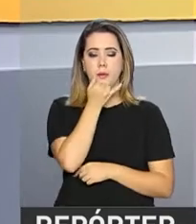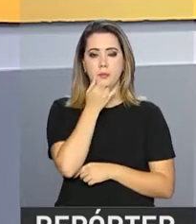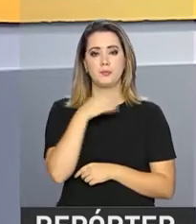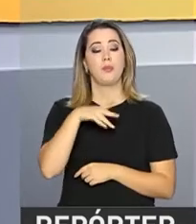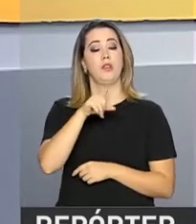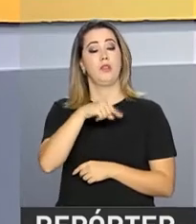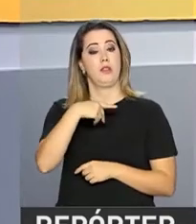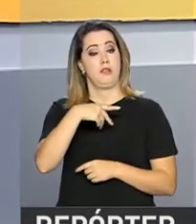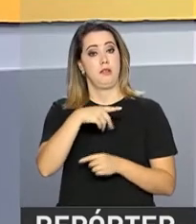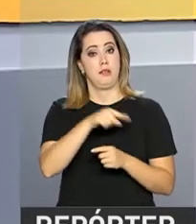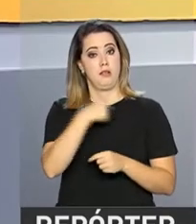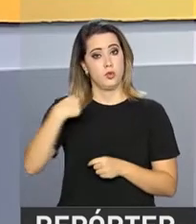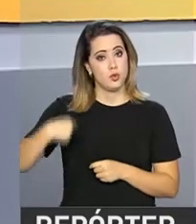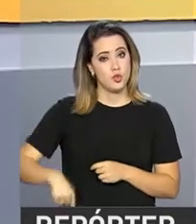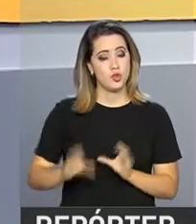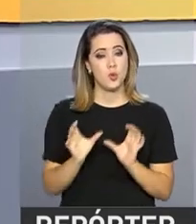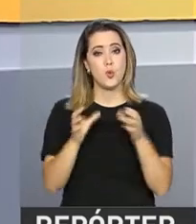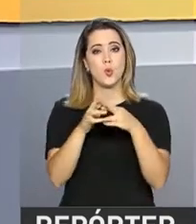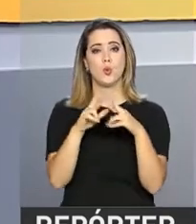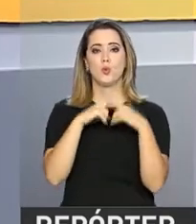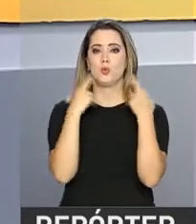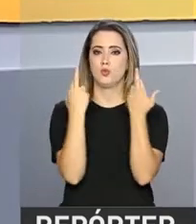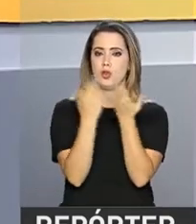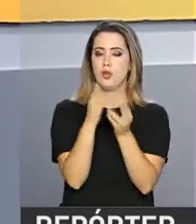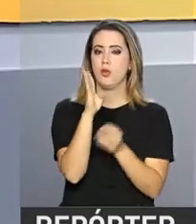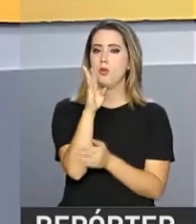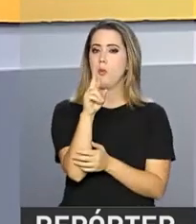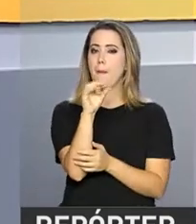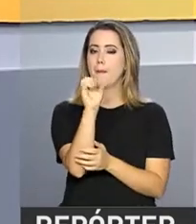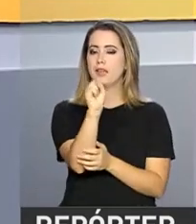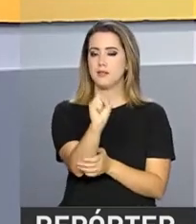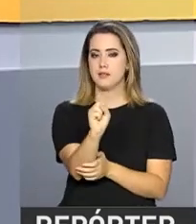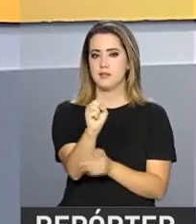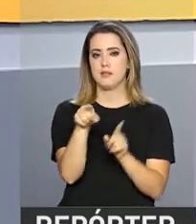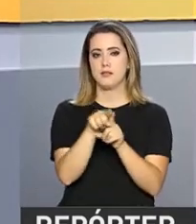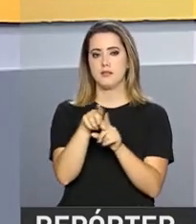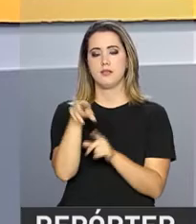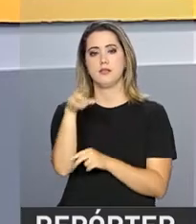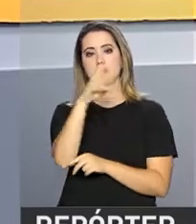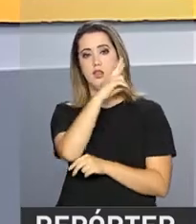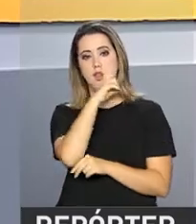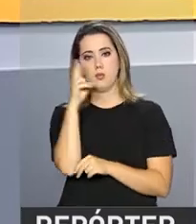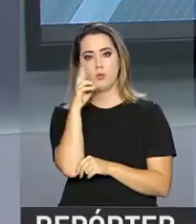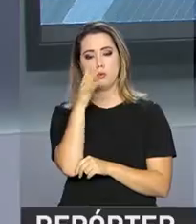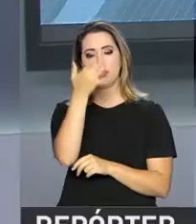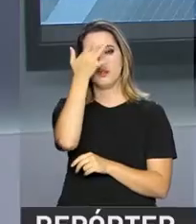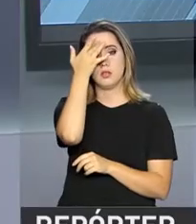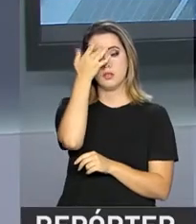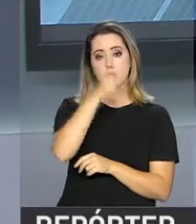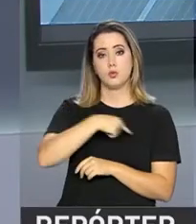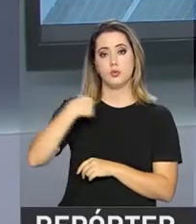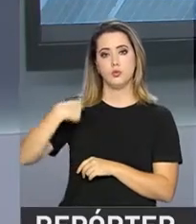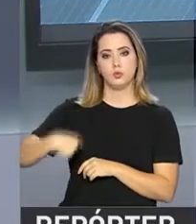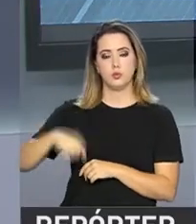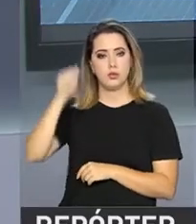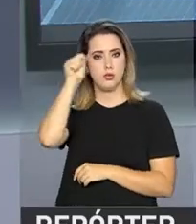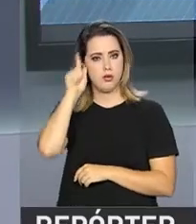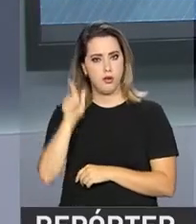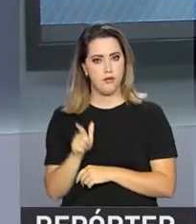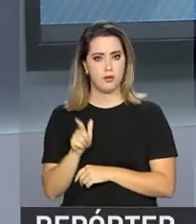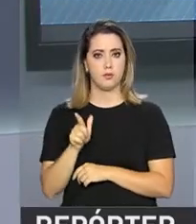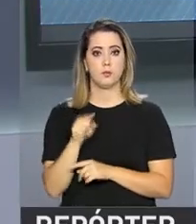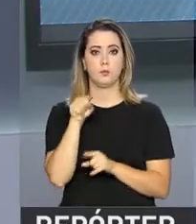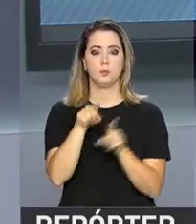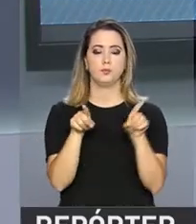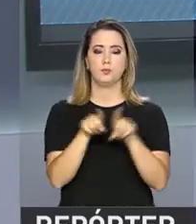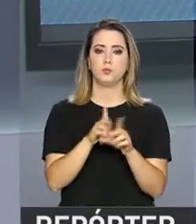do BRICS, grupo que reúne, além do Brasil, Rússia, Índia, China e África do Sul. No último dia de encontro do bloco,